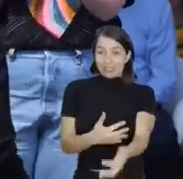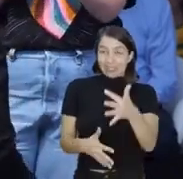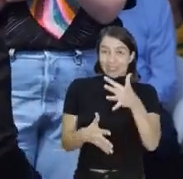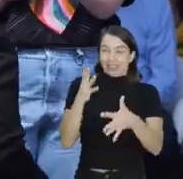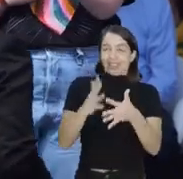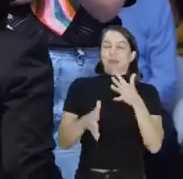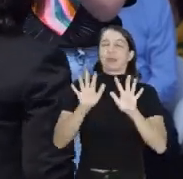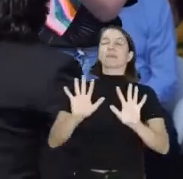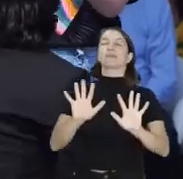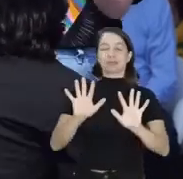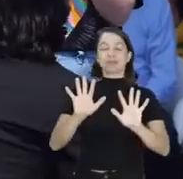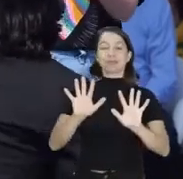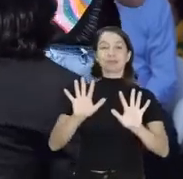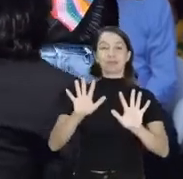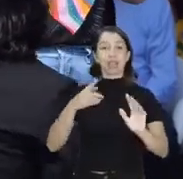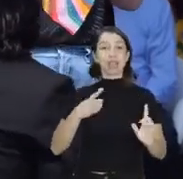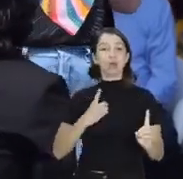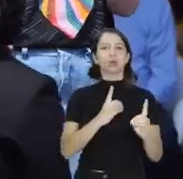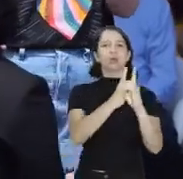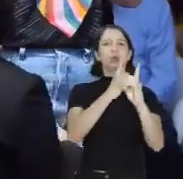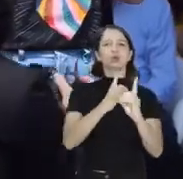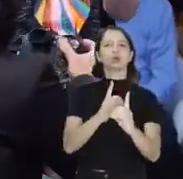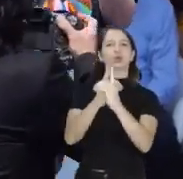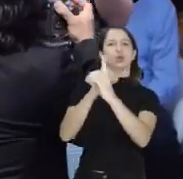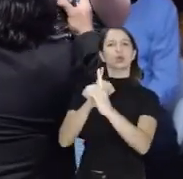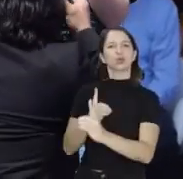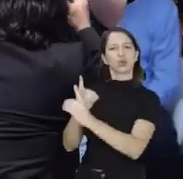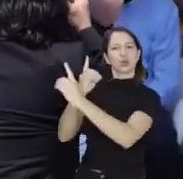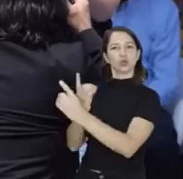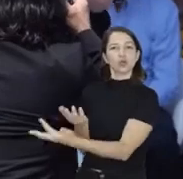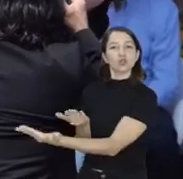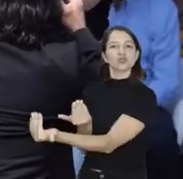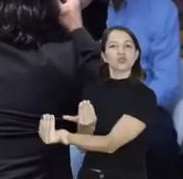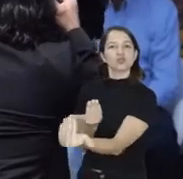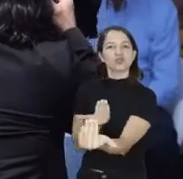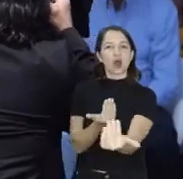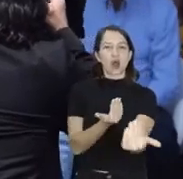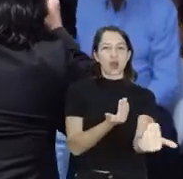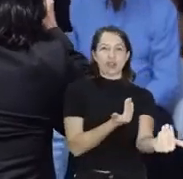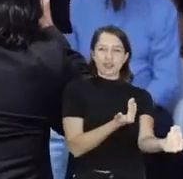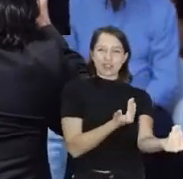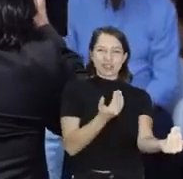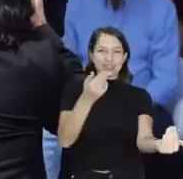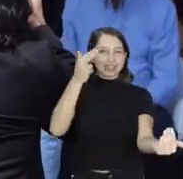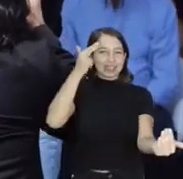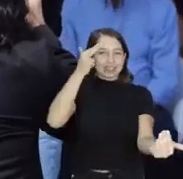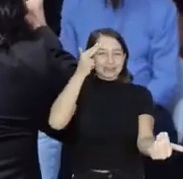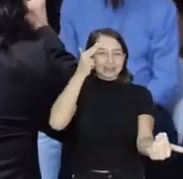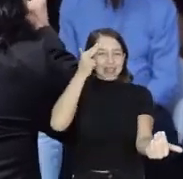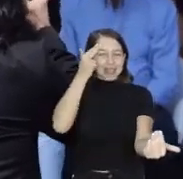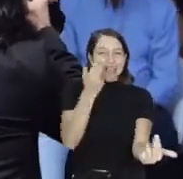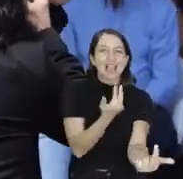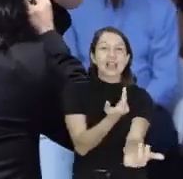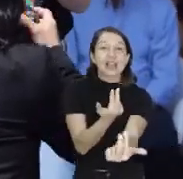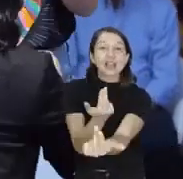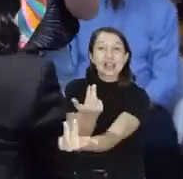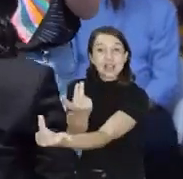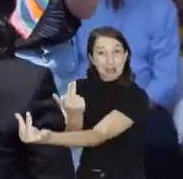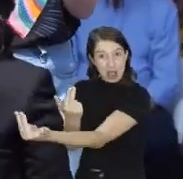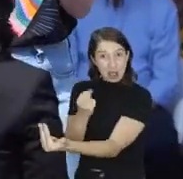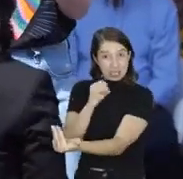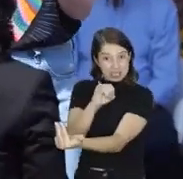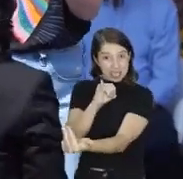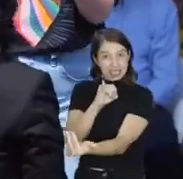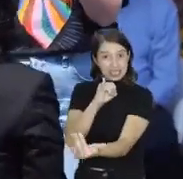que pensam como eu que acham que se a gente se juntar nós conseguimos ajudar o presidente a